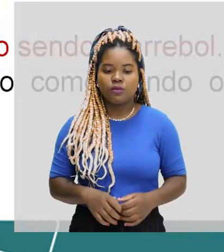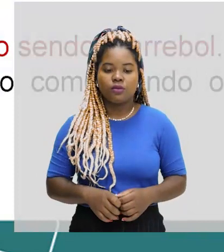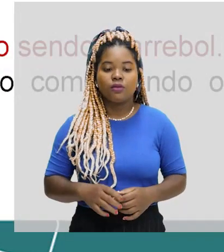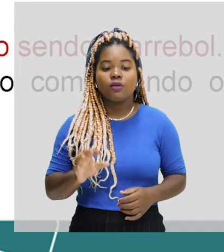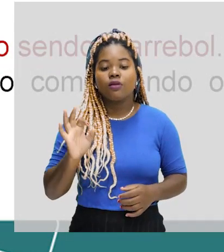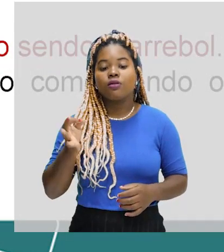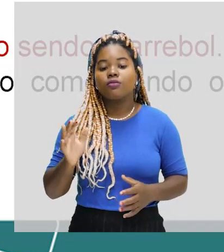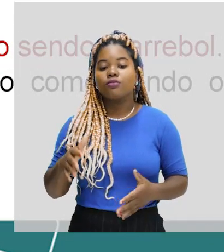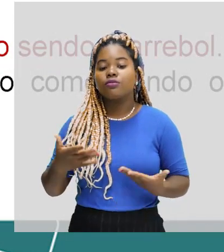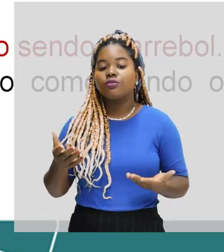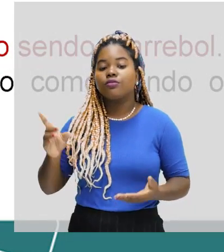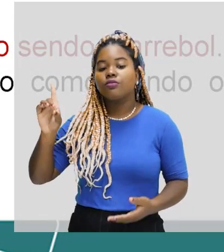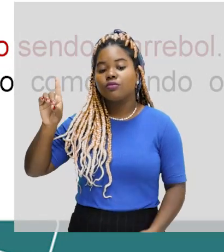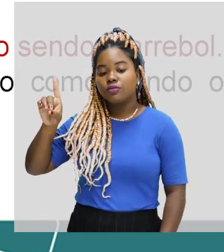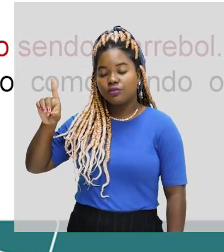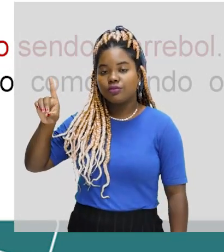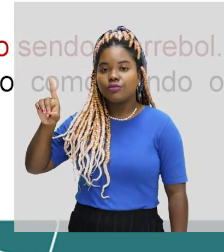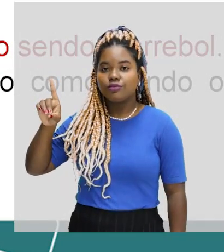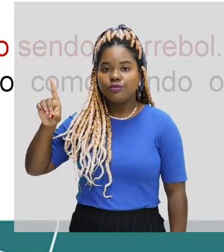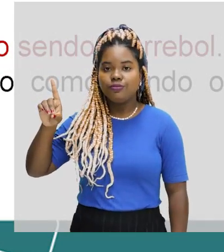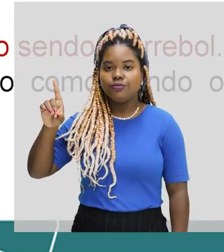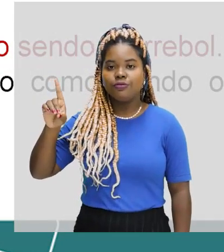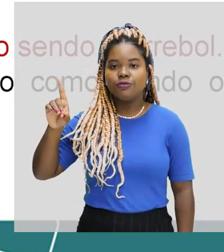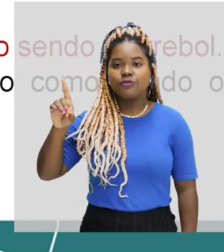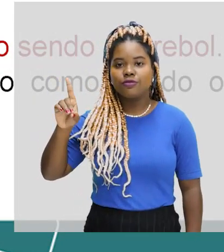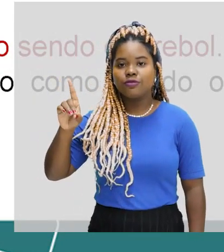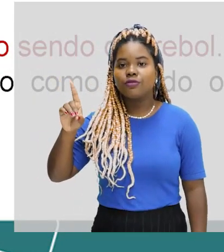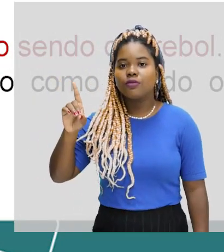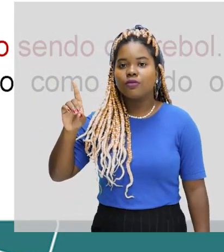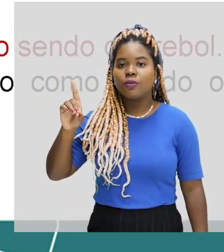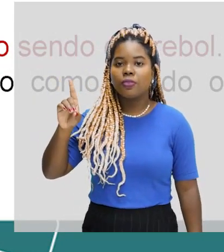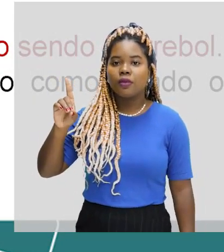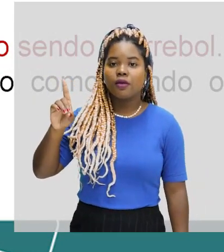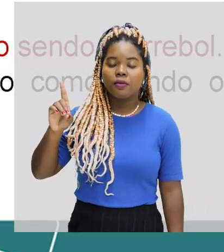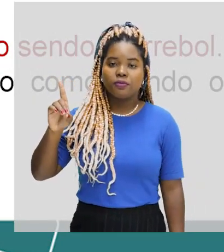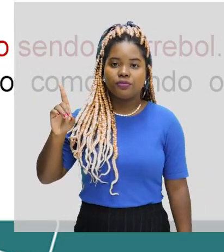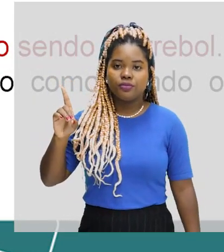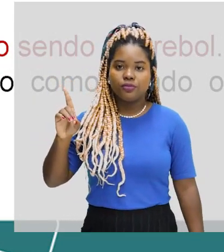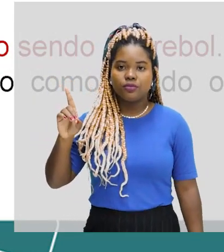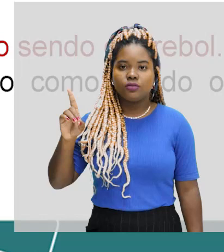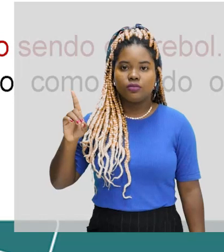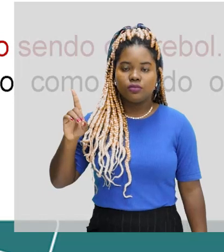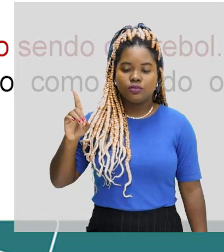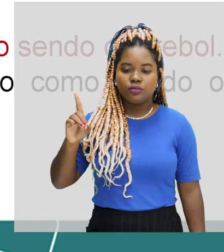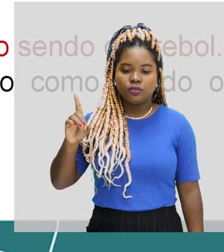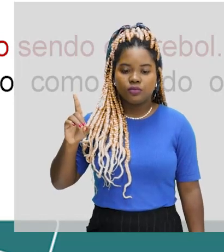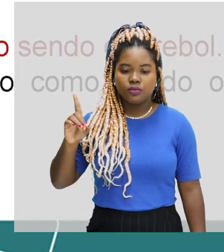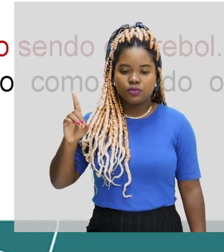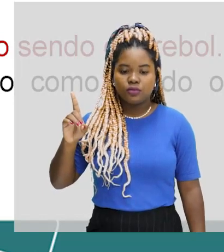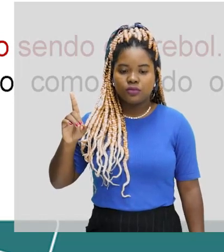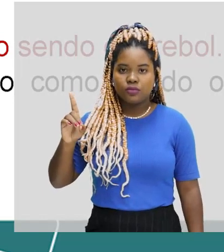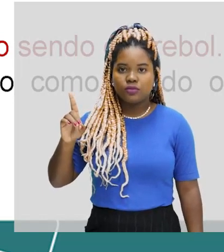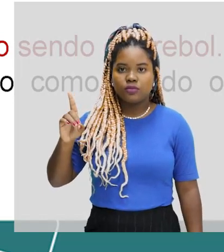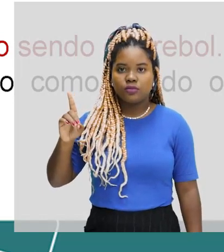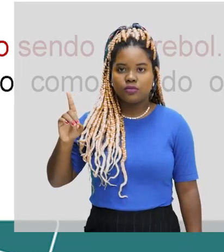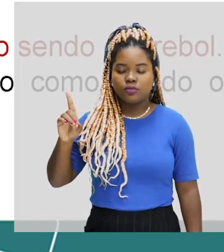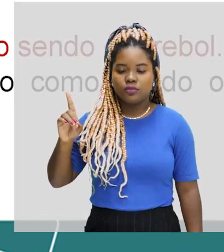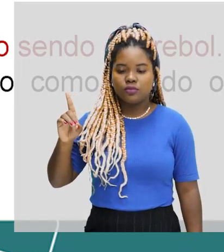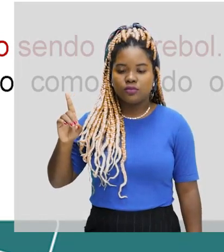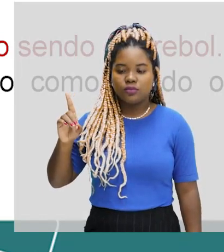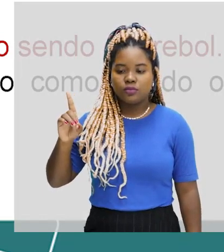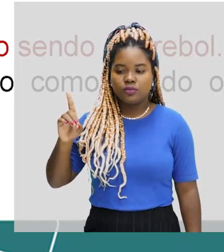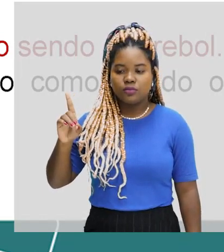arrebol. Resposta certa: pode haver poetas que pensam no desastre